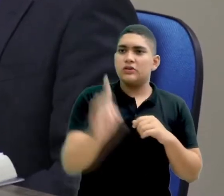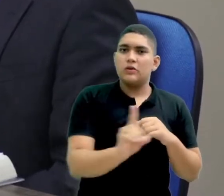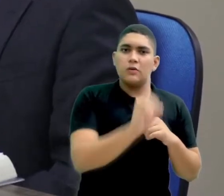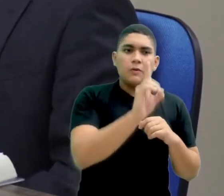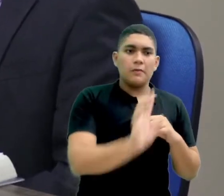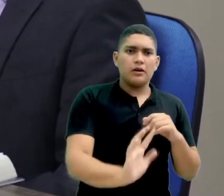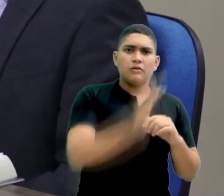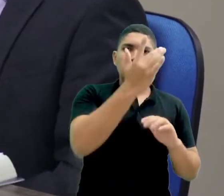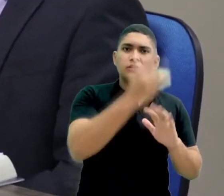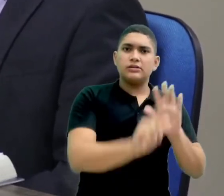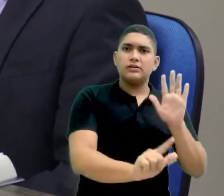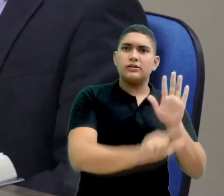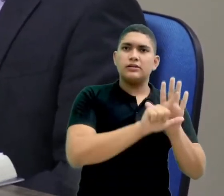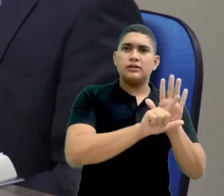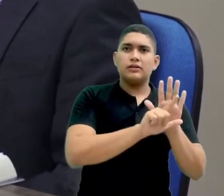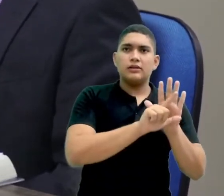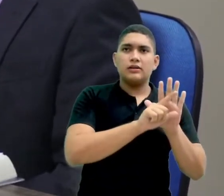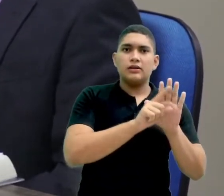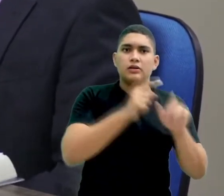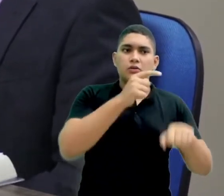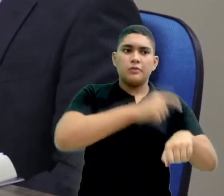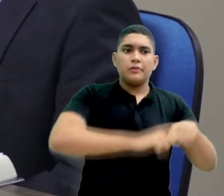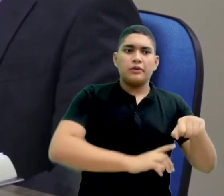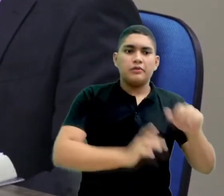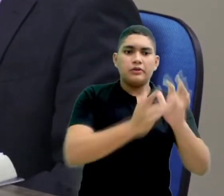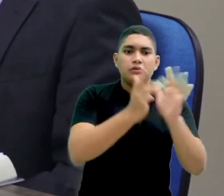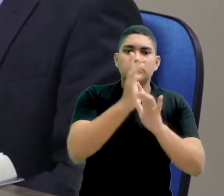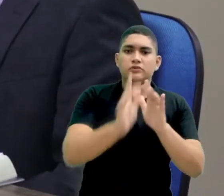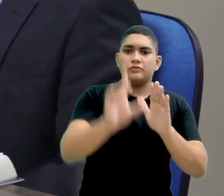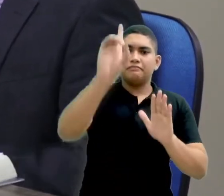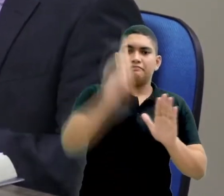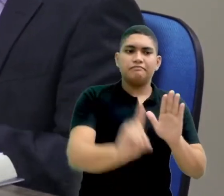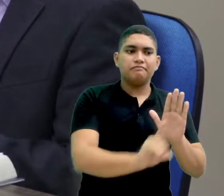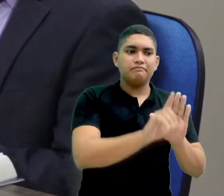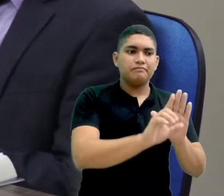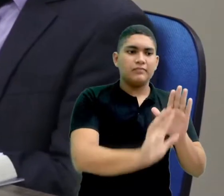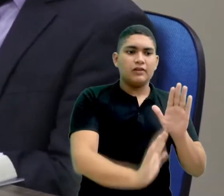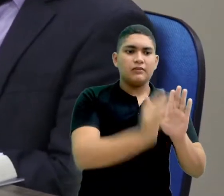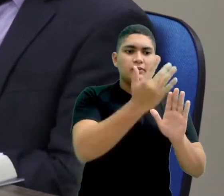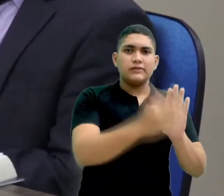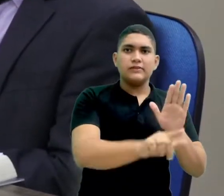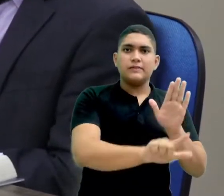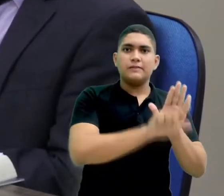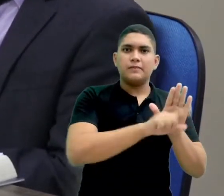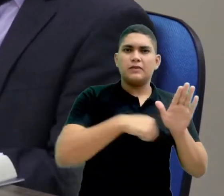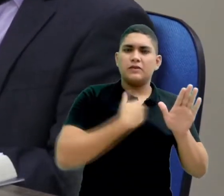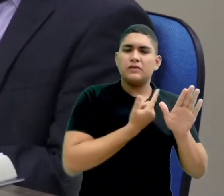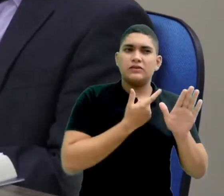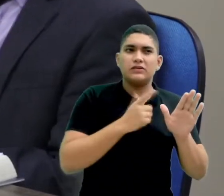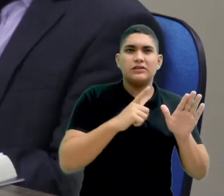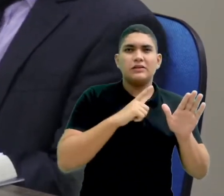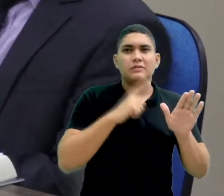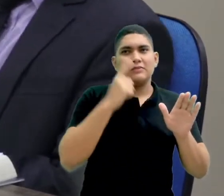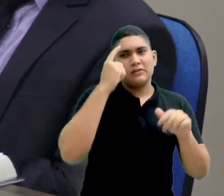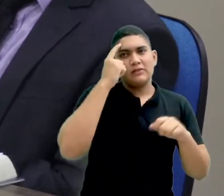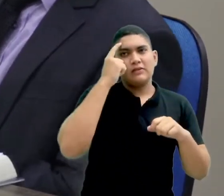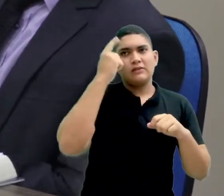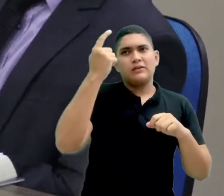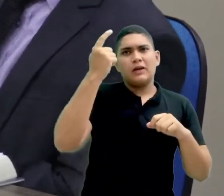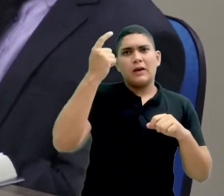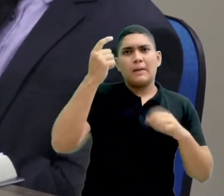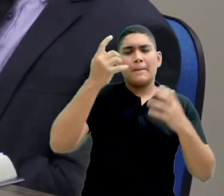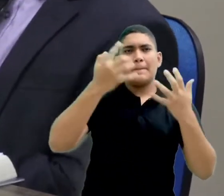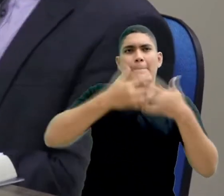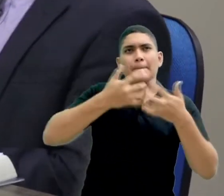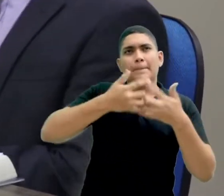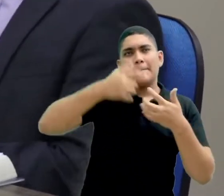lei. Vindo para cumprir a lei, a impressão que nós temos quando ele começa agora a dizer que ouviste que foi dito aos